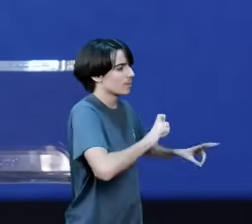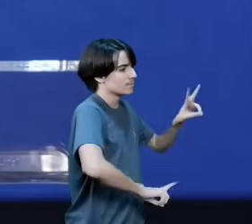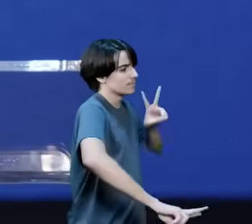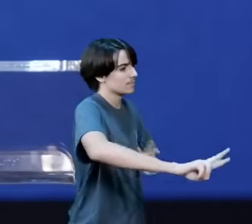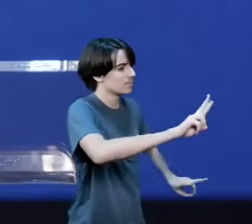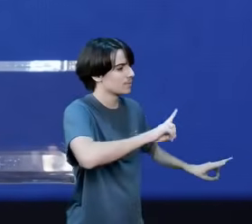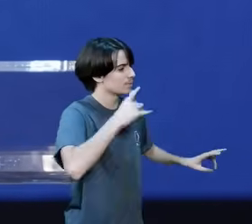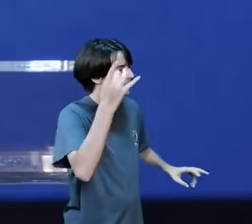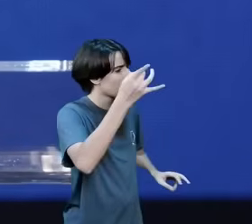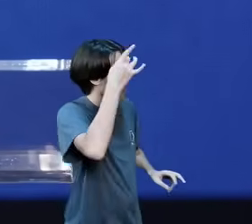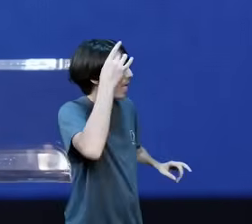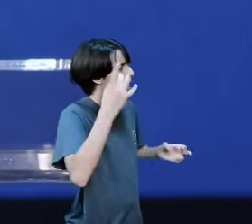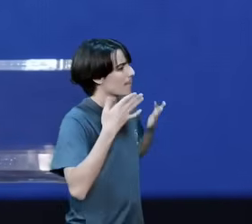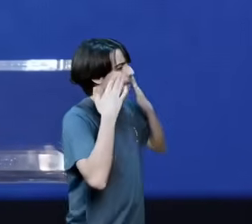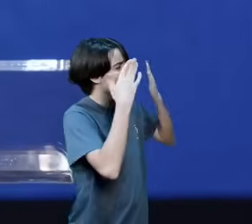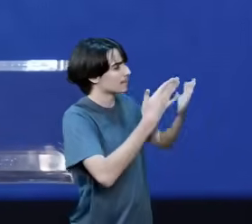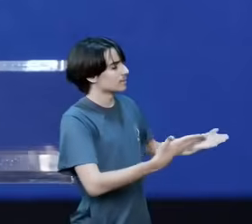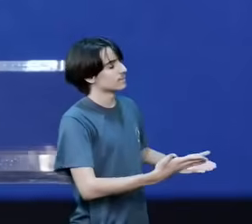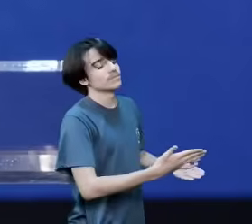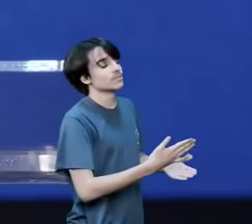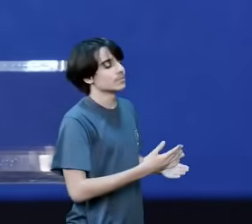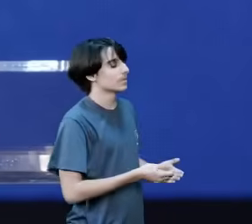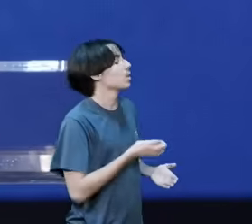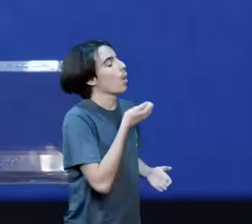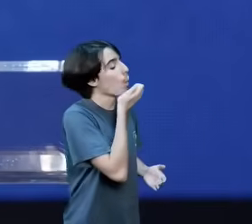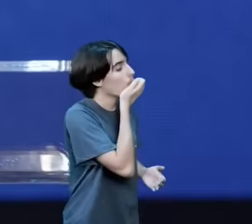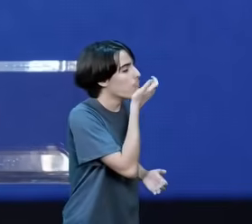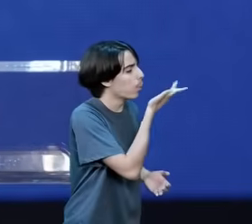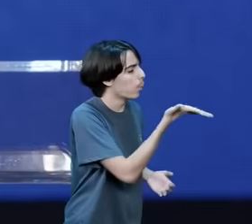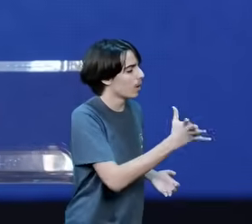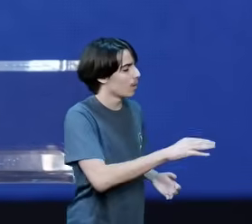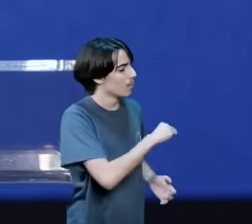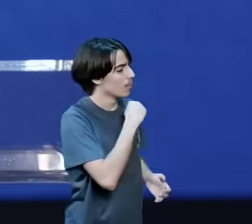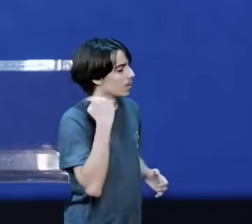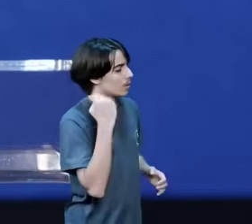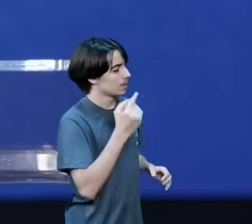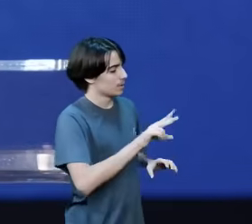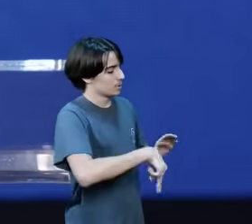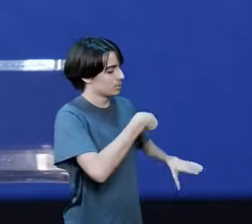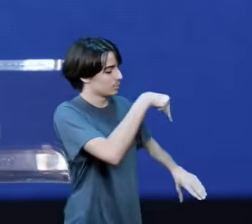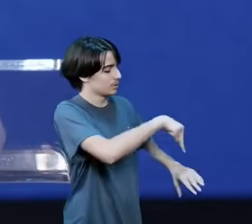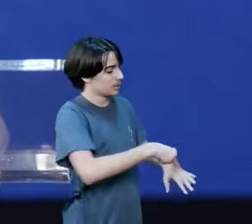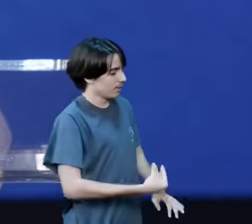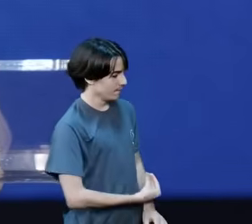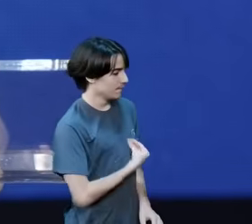ó Espírito, e assopra sobre estes mortos para que vivam.